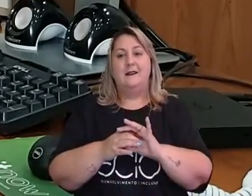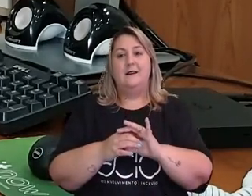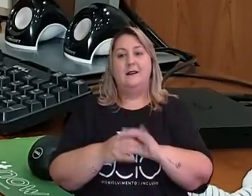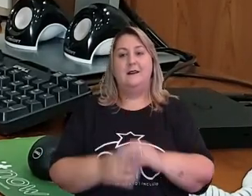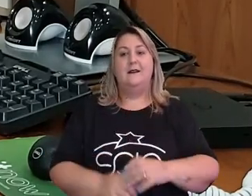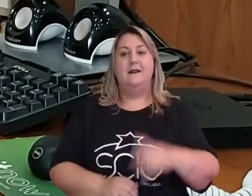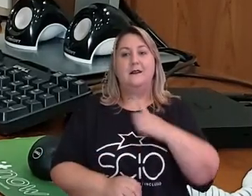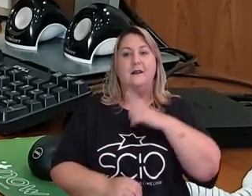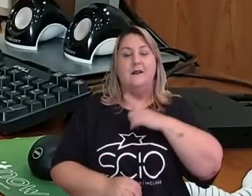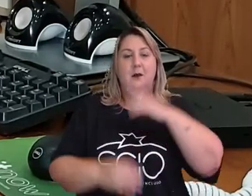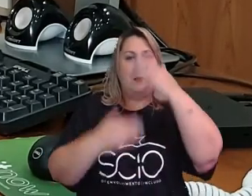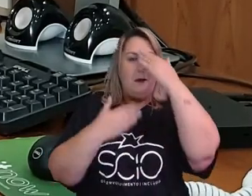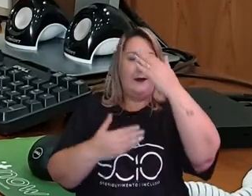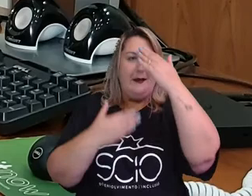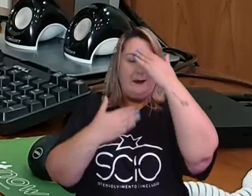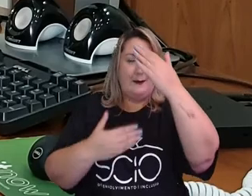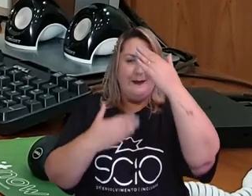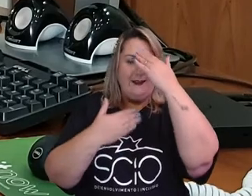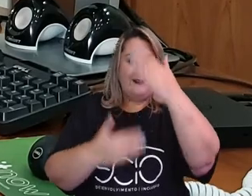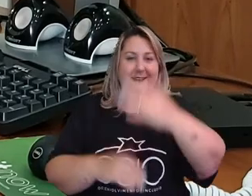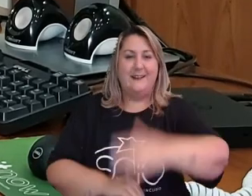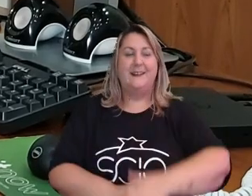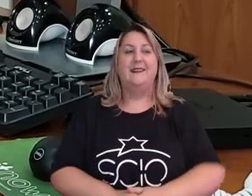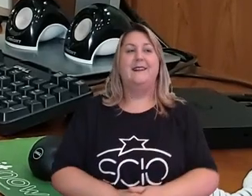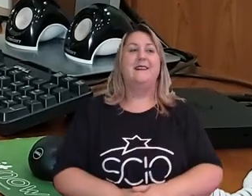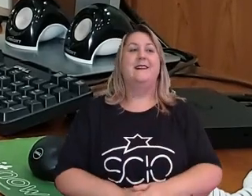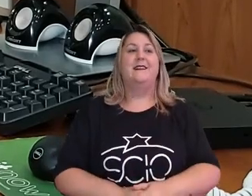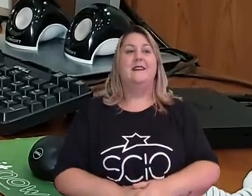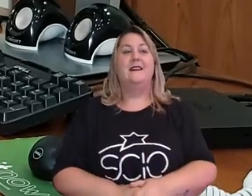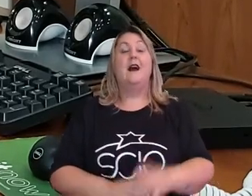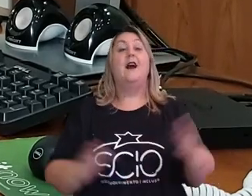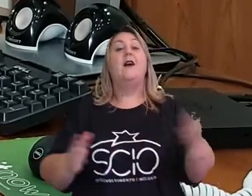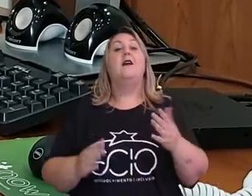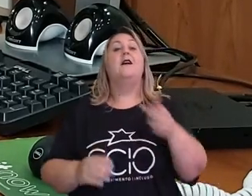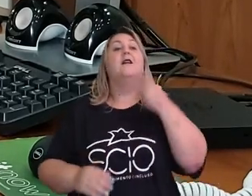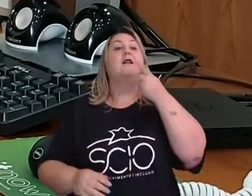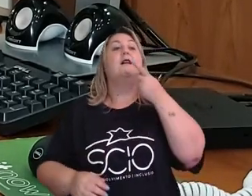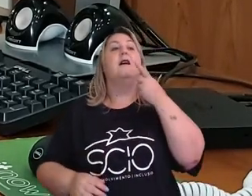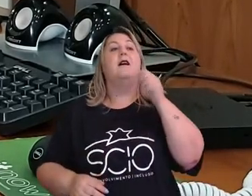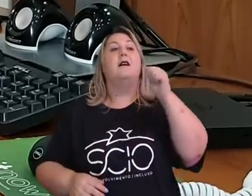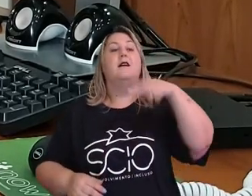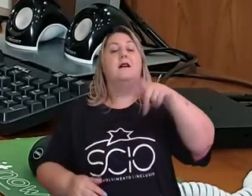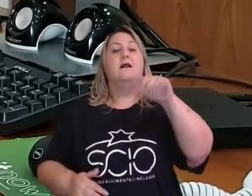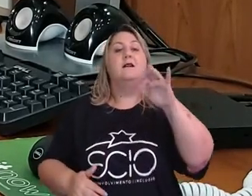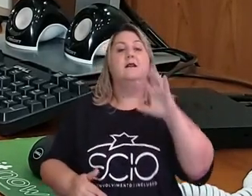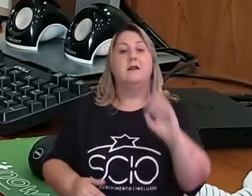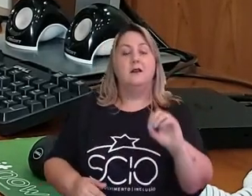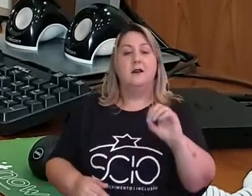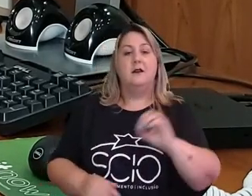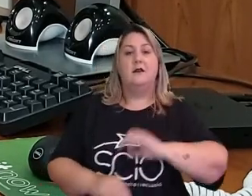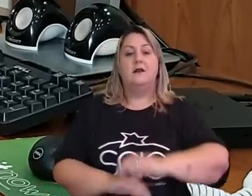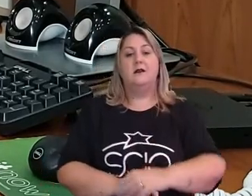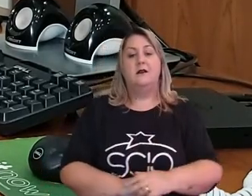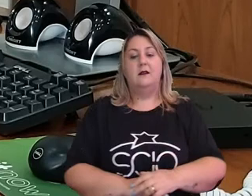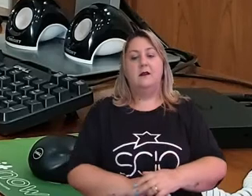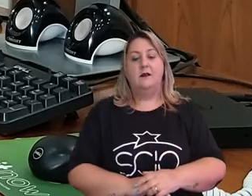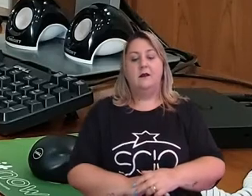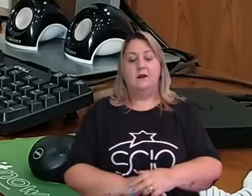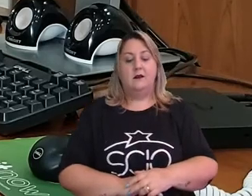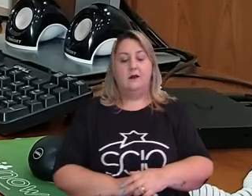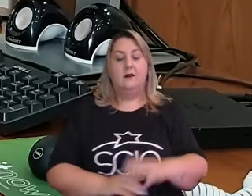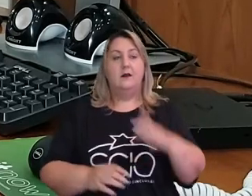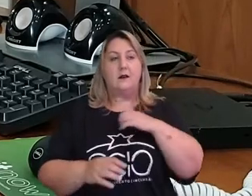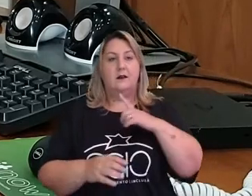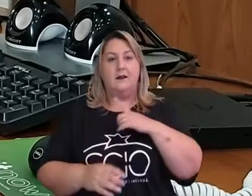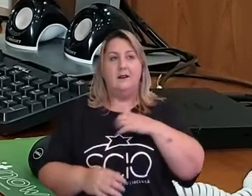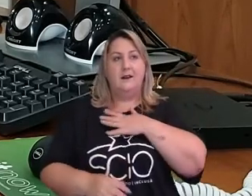Gente, muito obrigado, fico muito contente de poder compartilhar. Passa a bola pro Ângelo aí, Ângelo. Rebenta, né? Vai ser uma delícia. Sertanejão, hein?